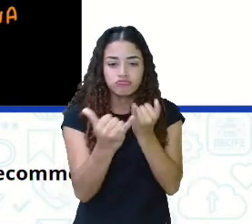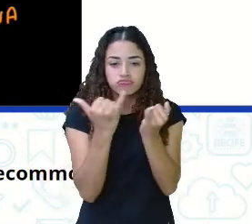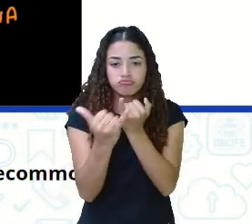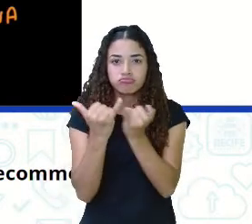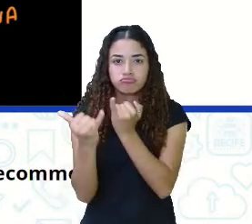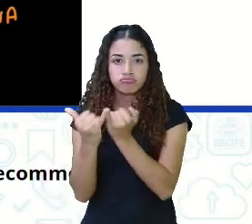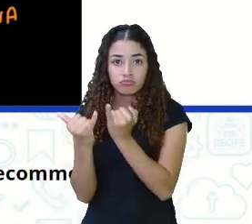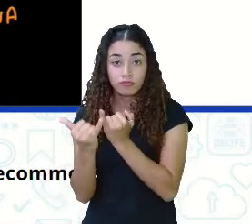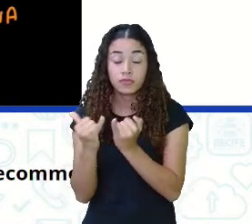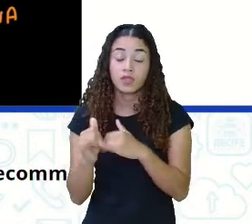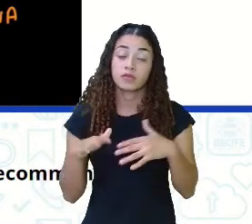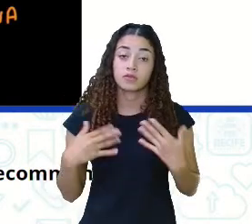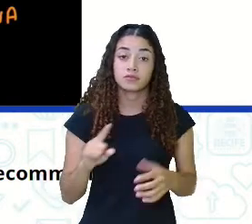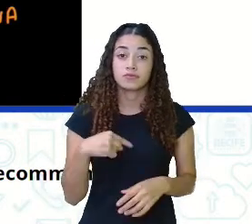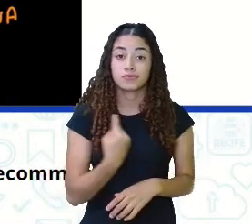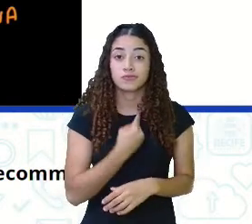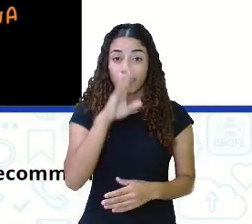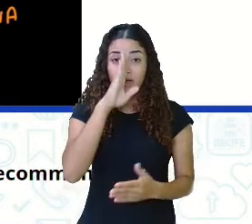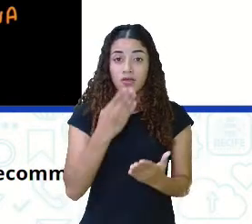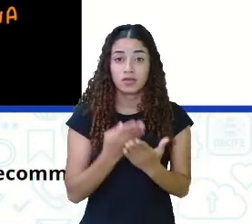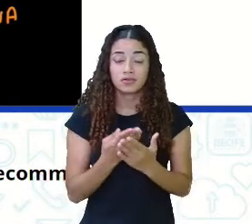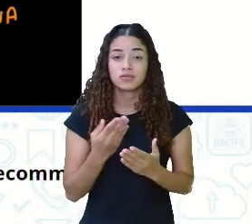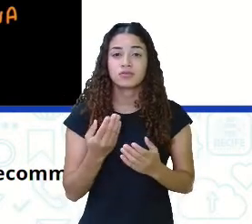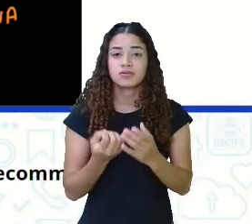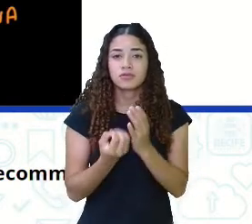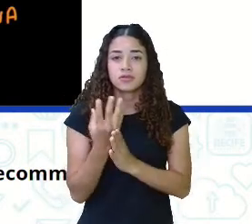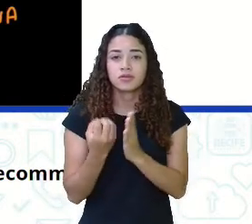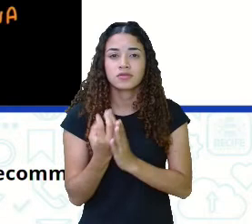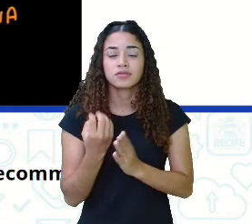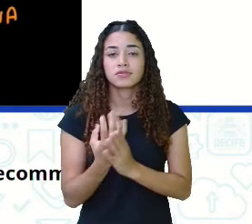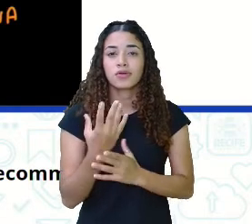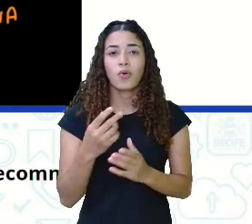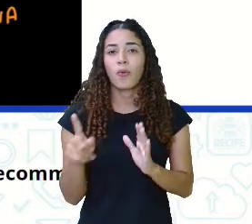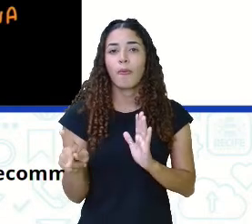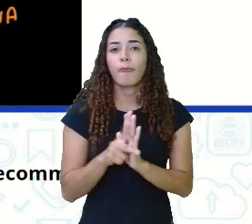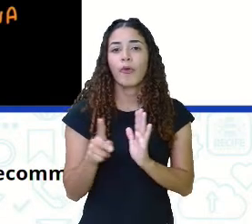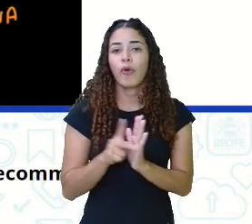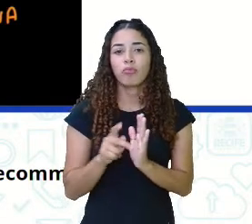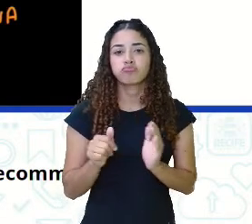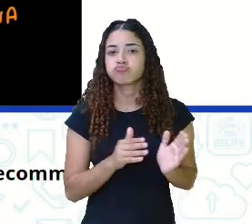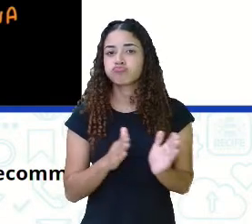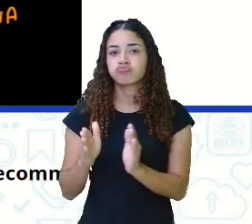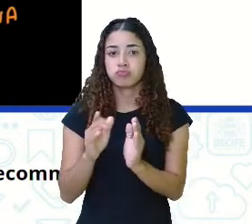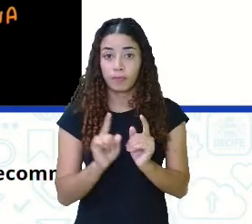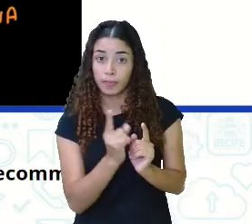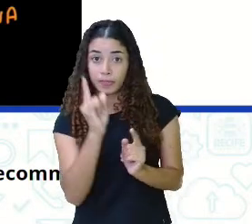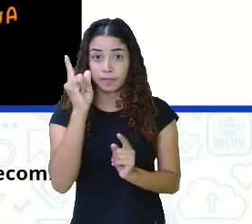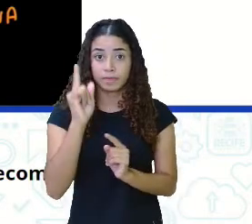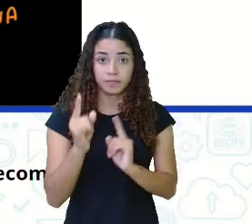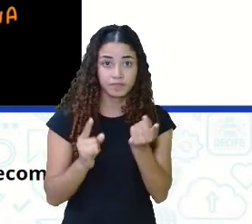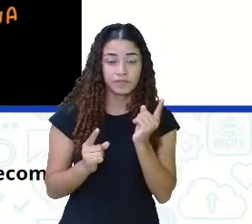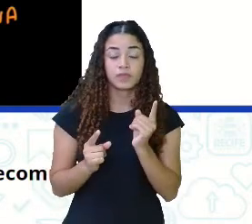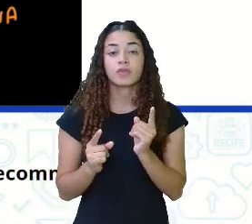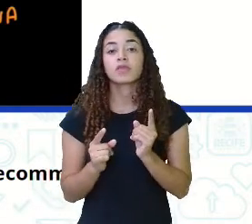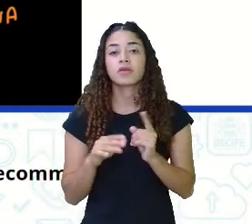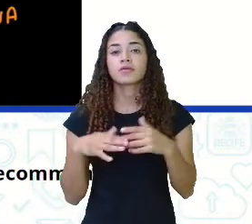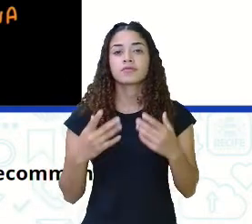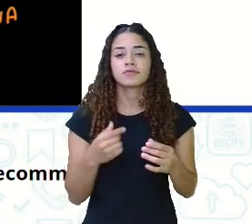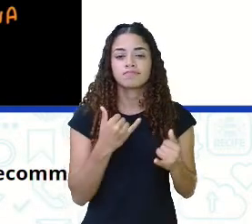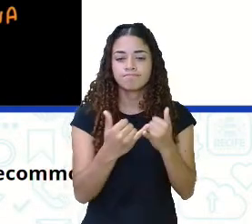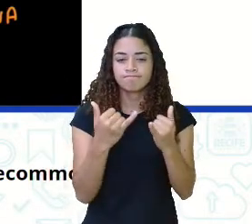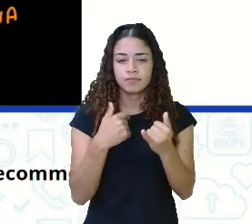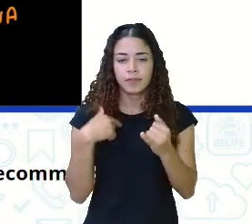semelhanças. Sendo assim, acreditamos que eles teriam formado seu próprio ramo. Aí, com base em quão semelhantes as coisas são,